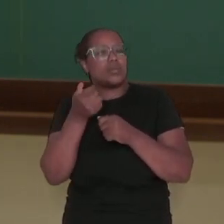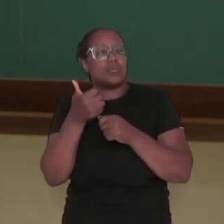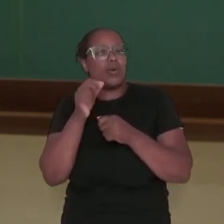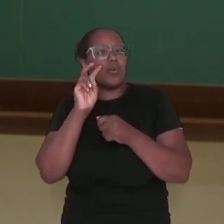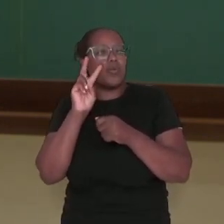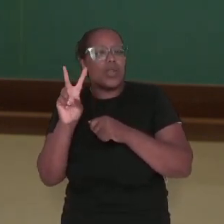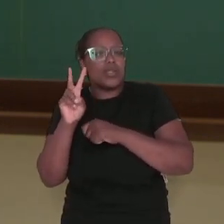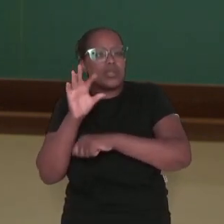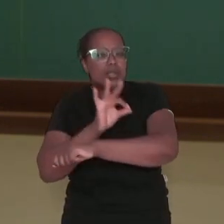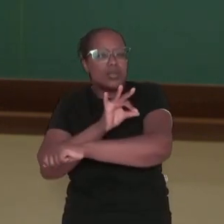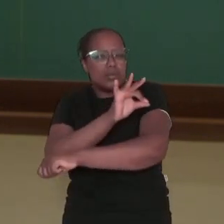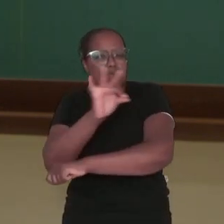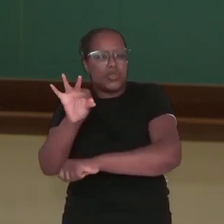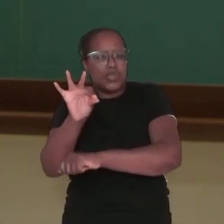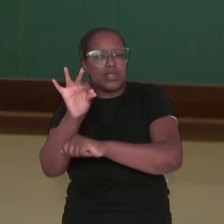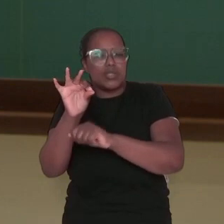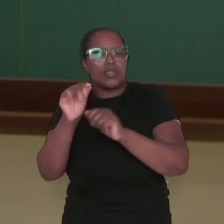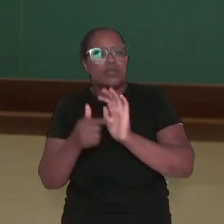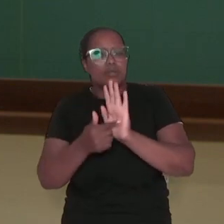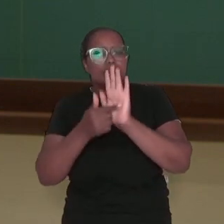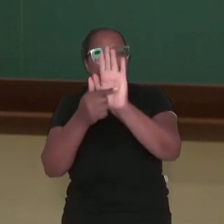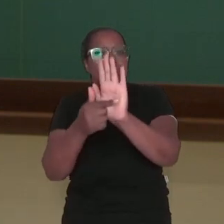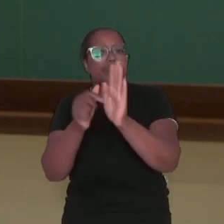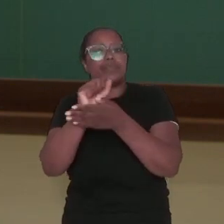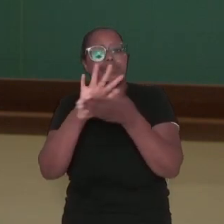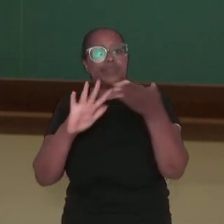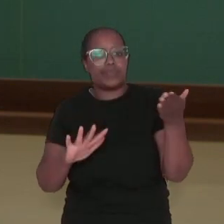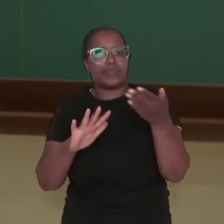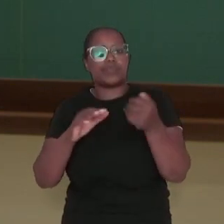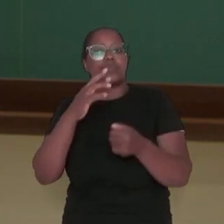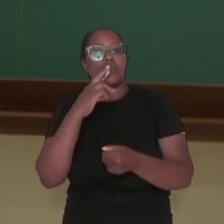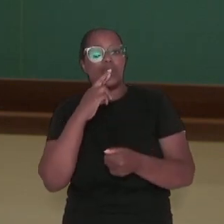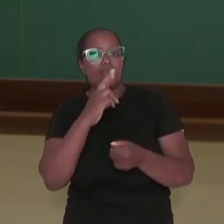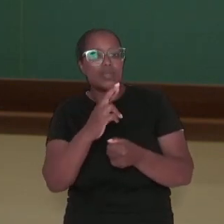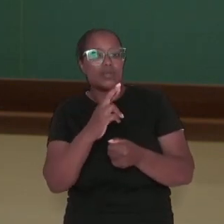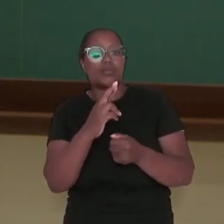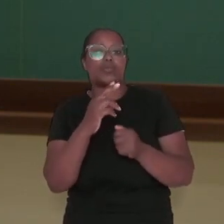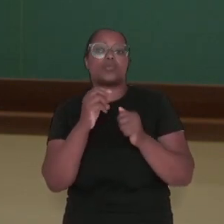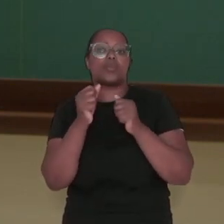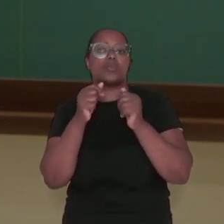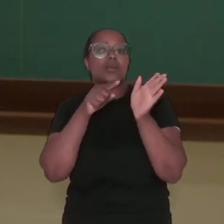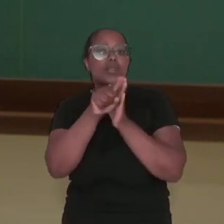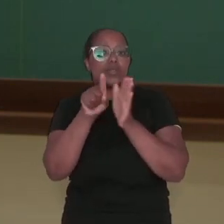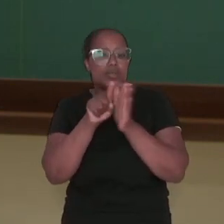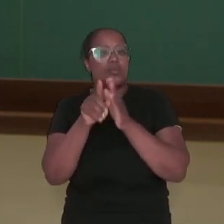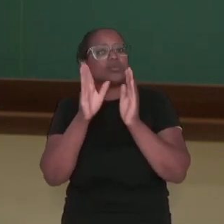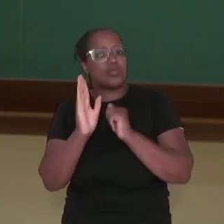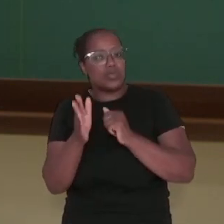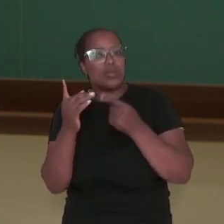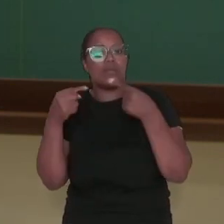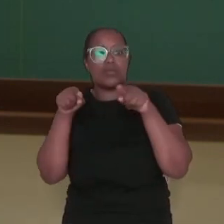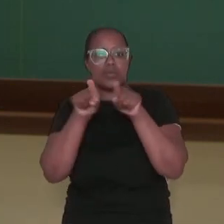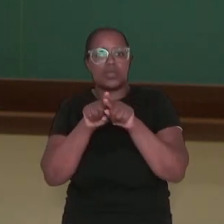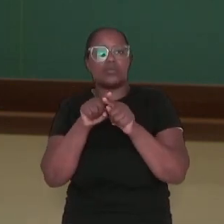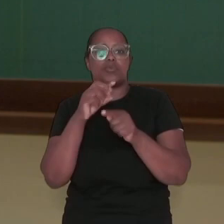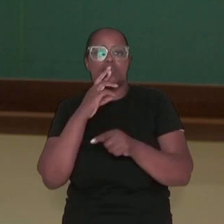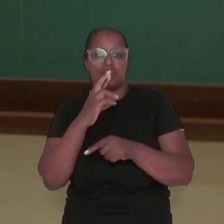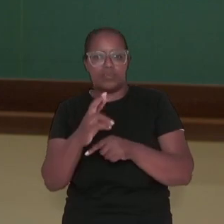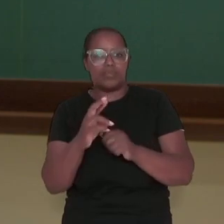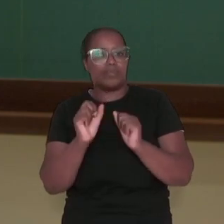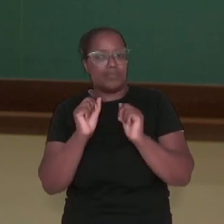foram dadas aqui no exercício, correto? E aí respondam as questões, beleza? Já já a gente volta com a correção.